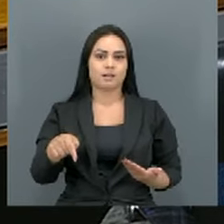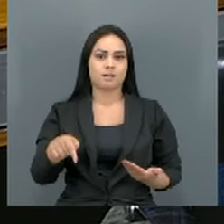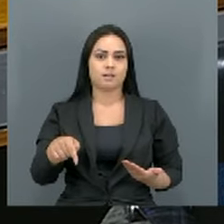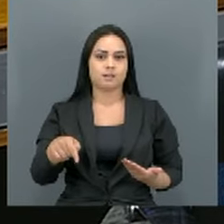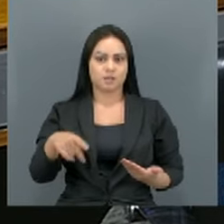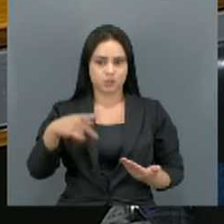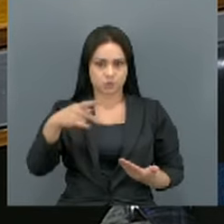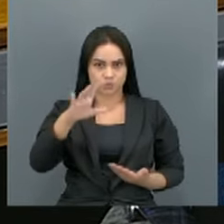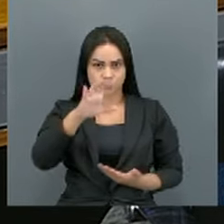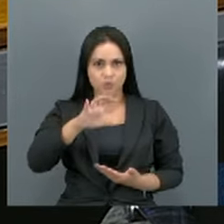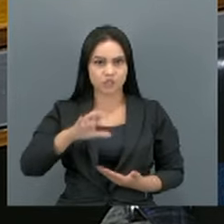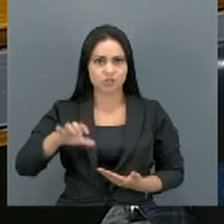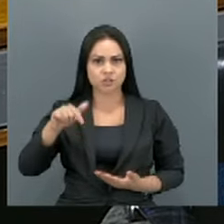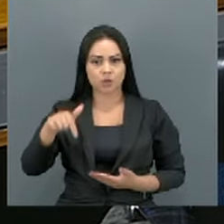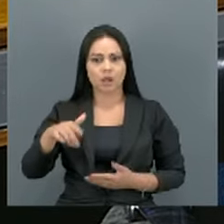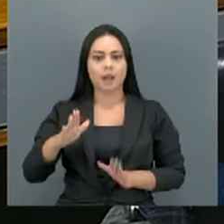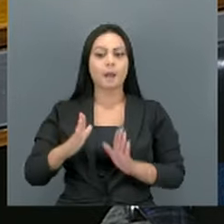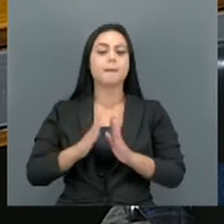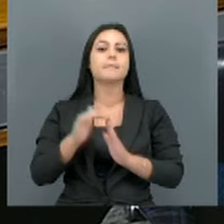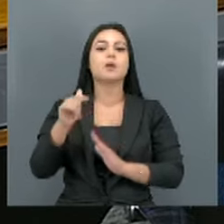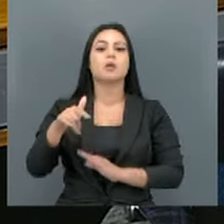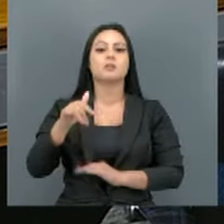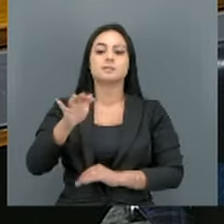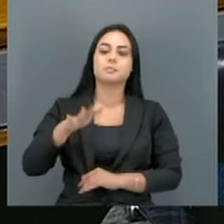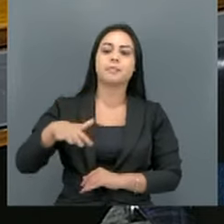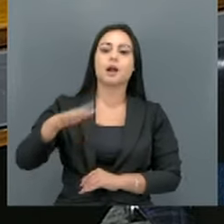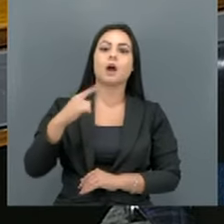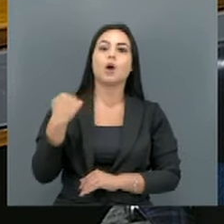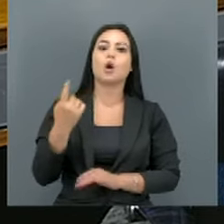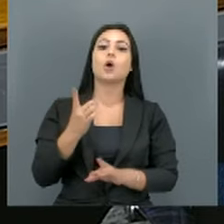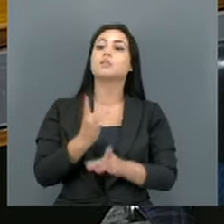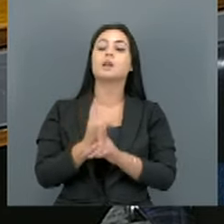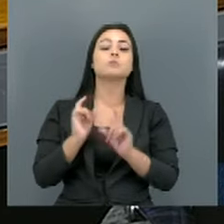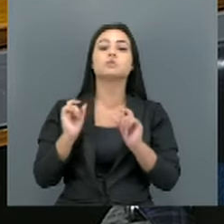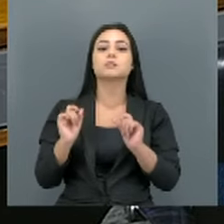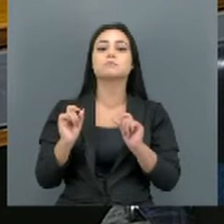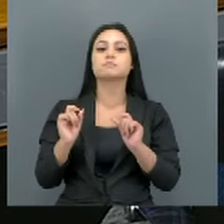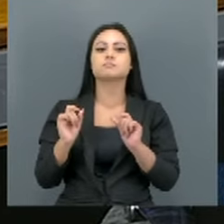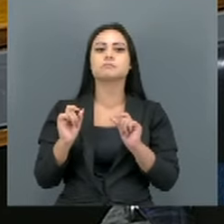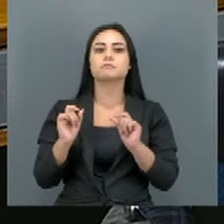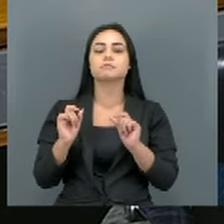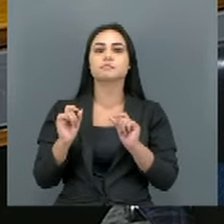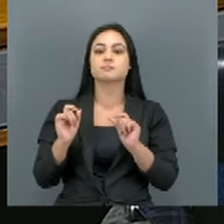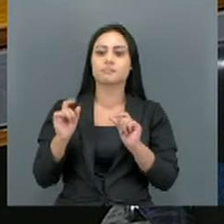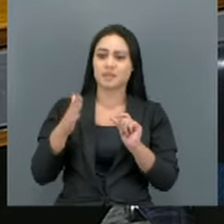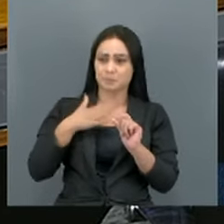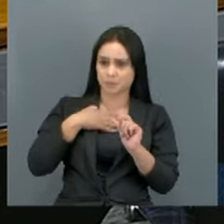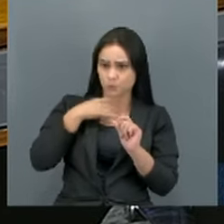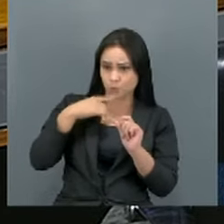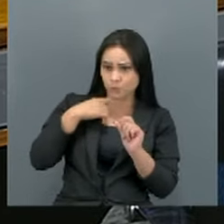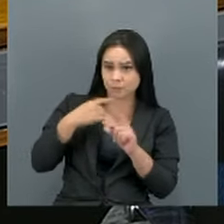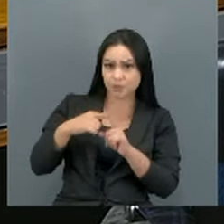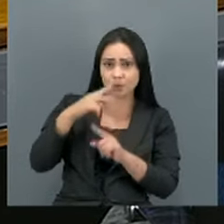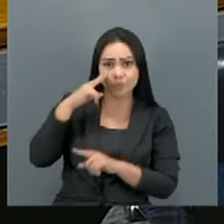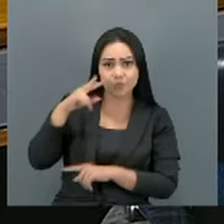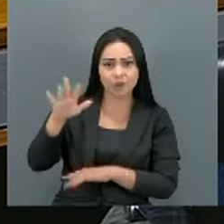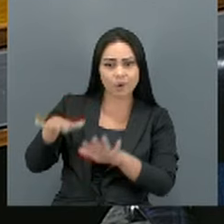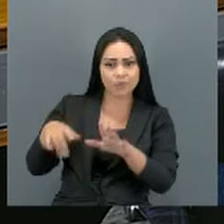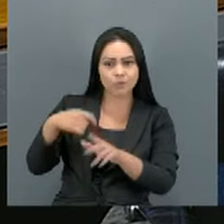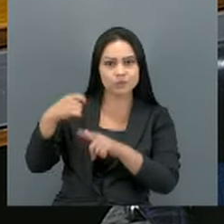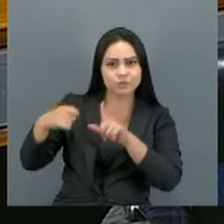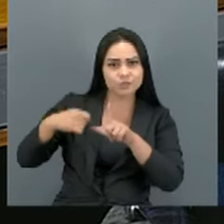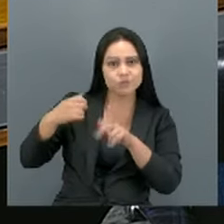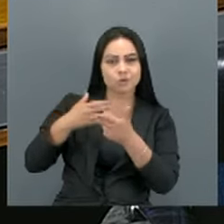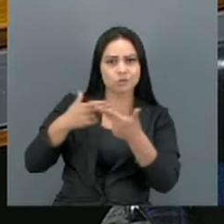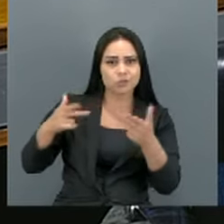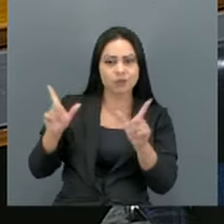sua região, na sua terra, no seu espaço, o que nós encontraríamos? Essa é a minha dúvida, porque eu assisti alguns vídeos, algumas